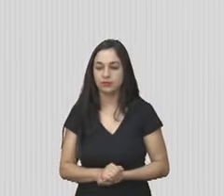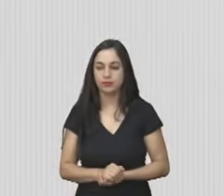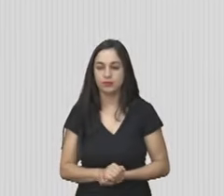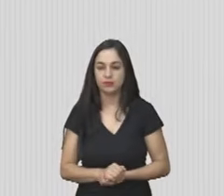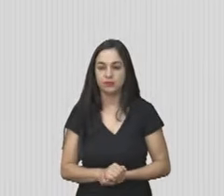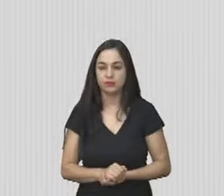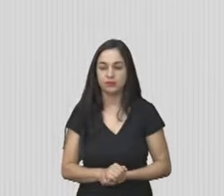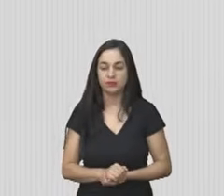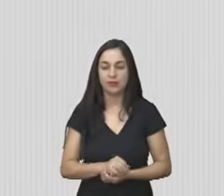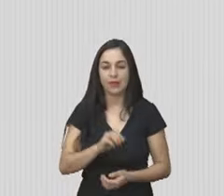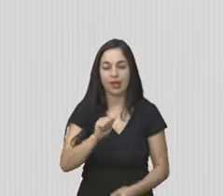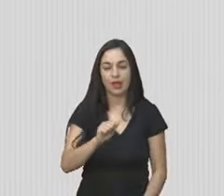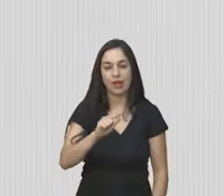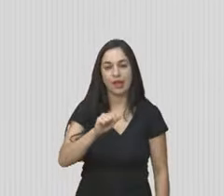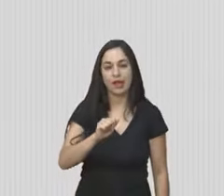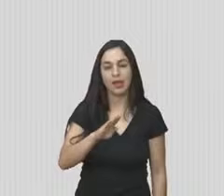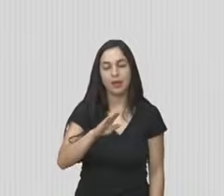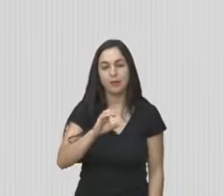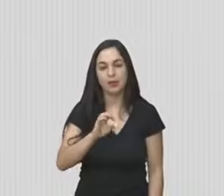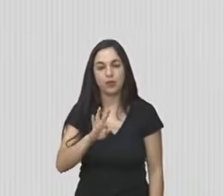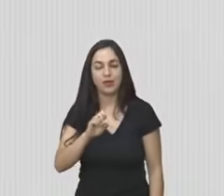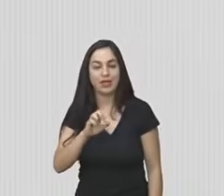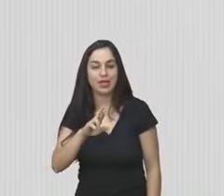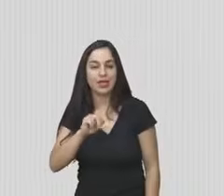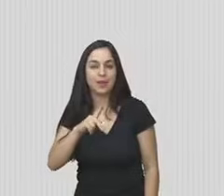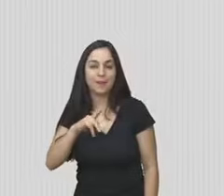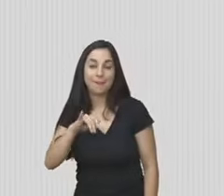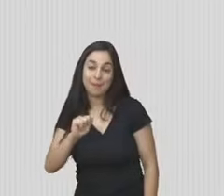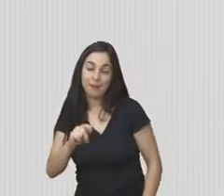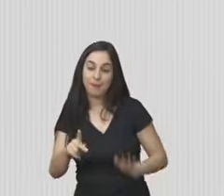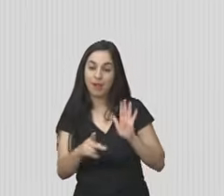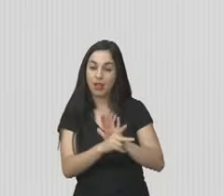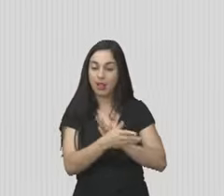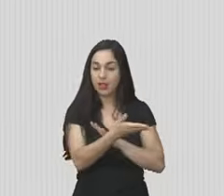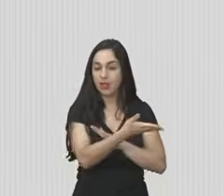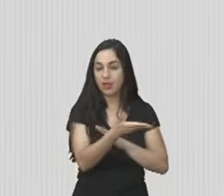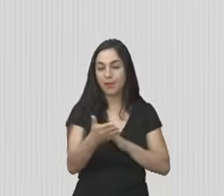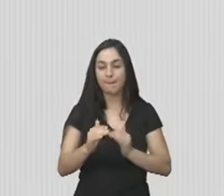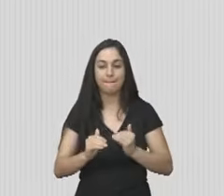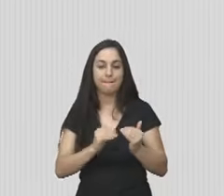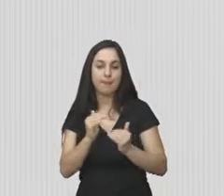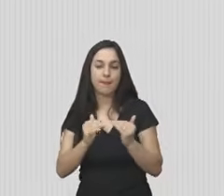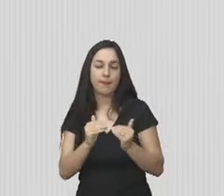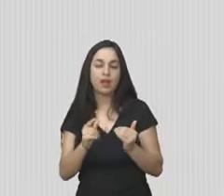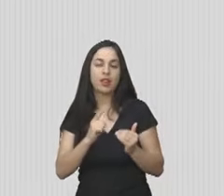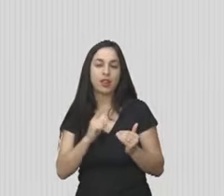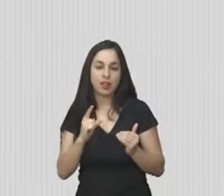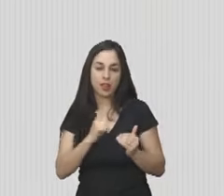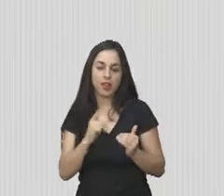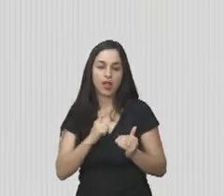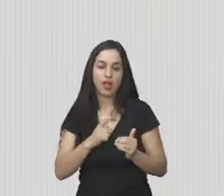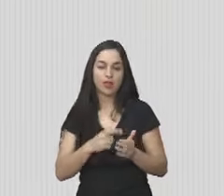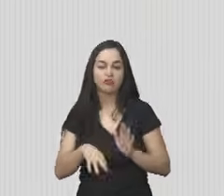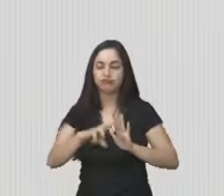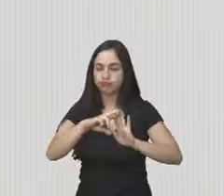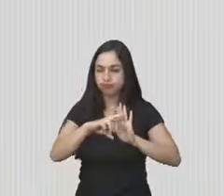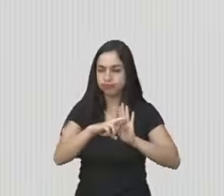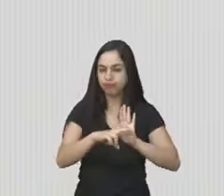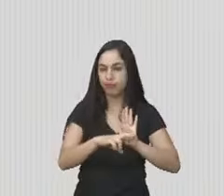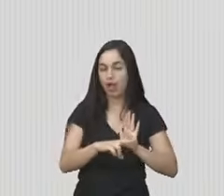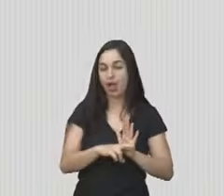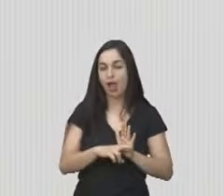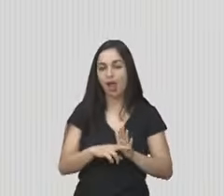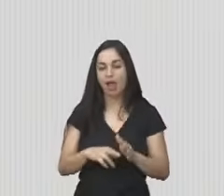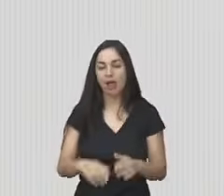A laboterapia faz parte desse processo, promovendo disciplina, responsabilidade e reconstrução da